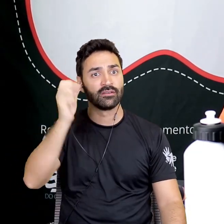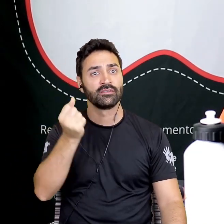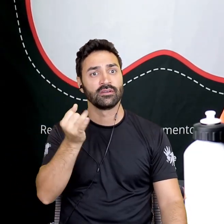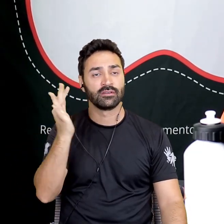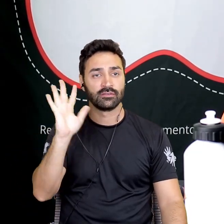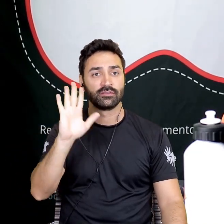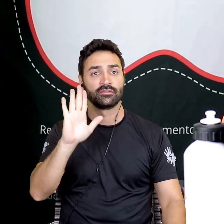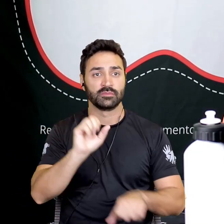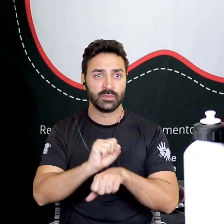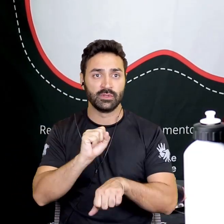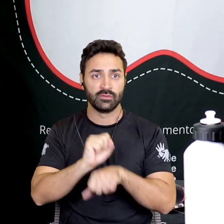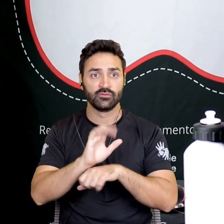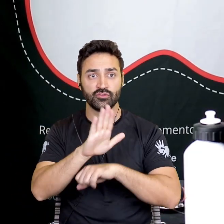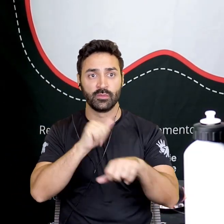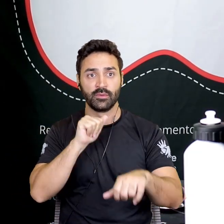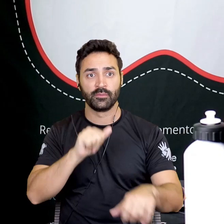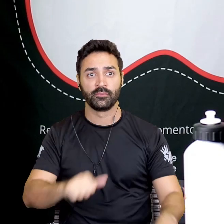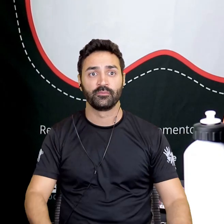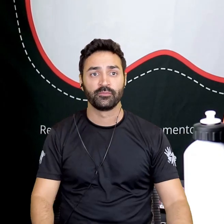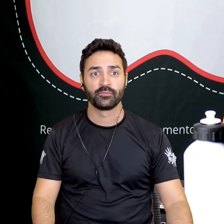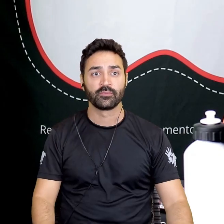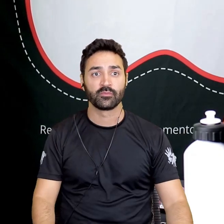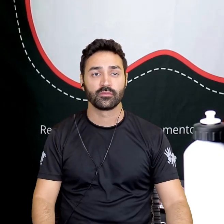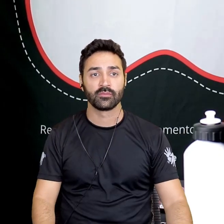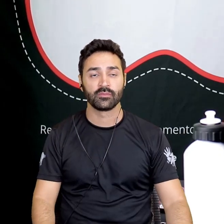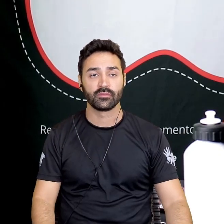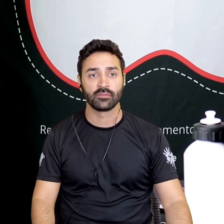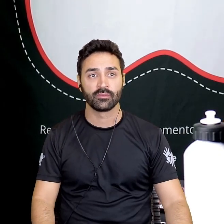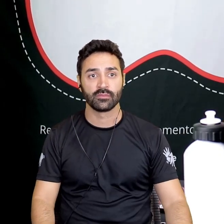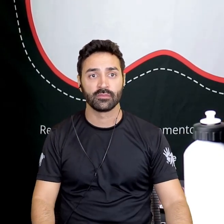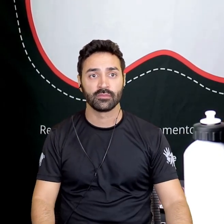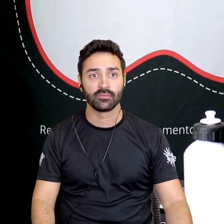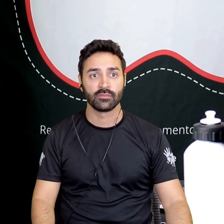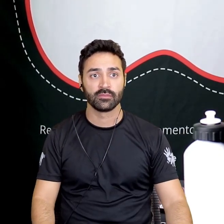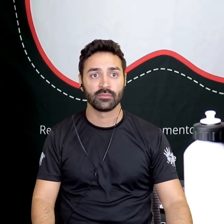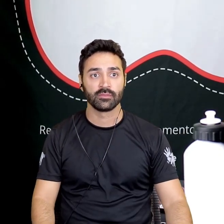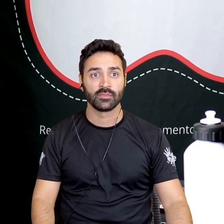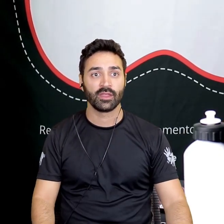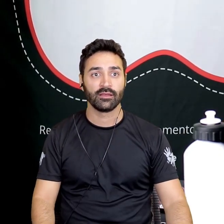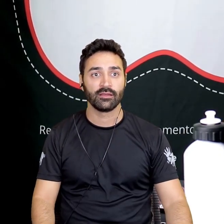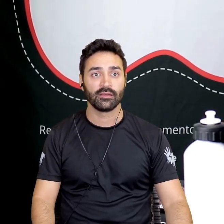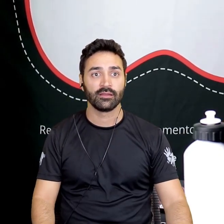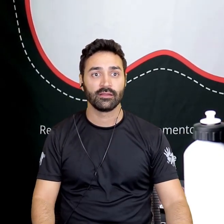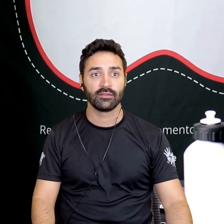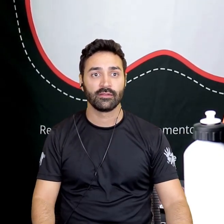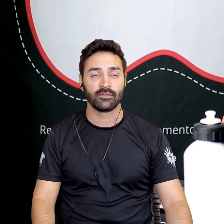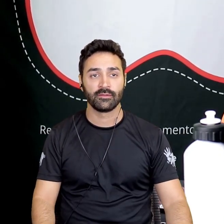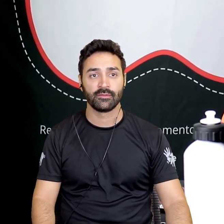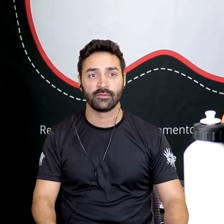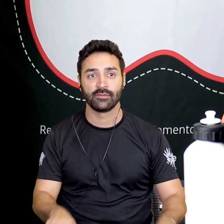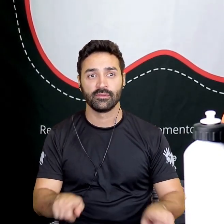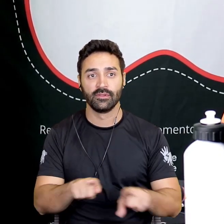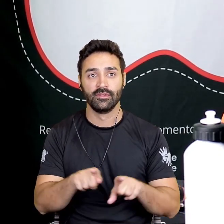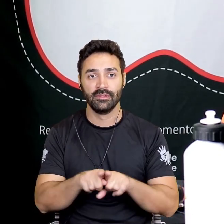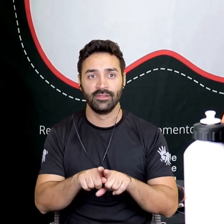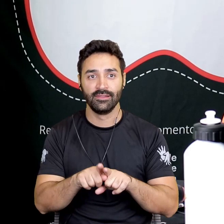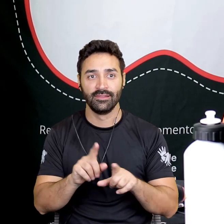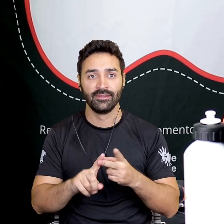te chamo. Tá bom. Levanta ela de novo aí pra eu não te perder. Marisa, não quer falar?